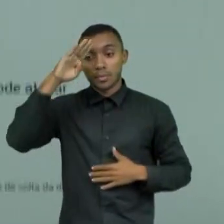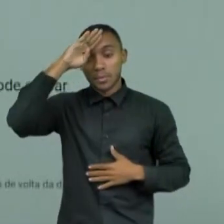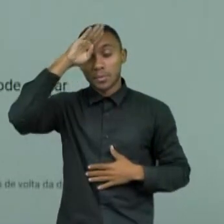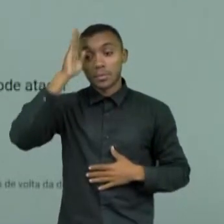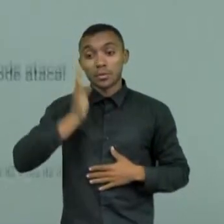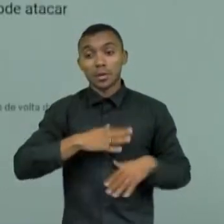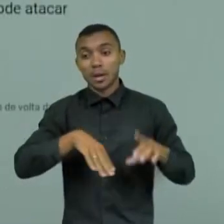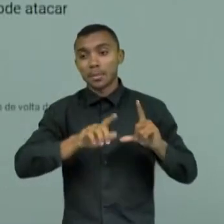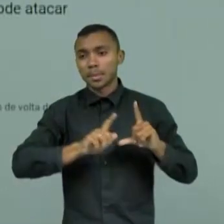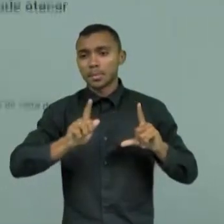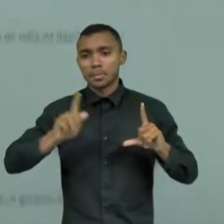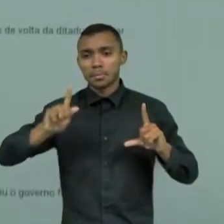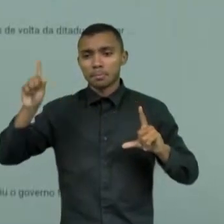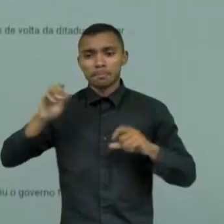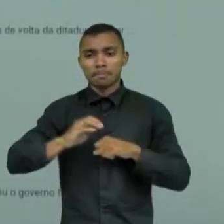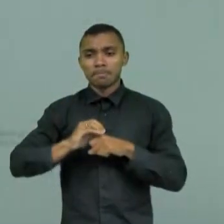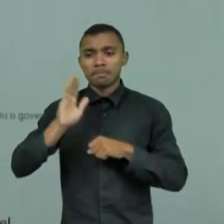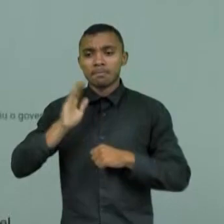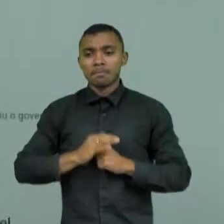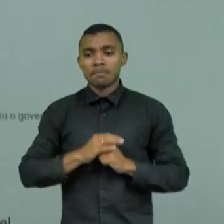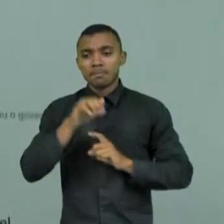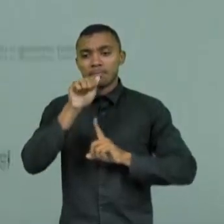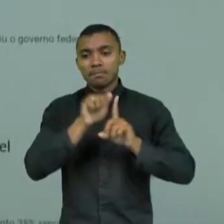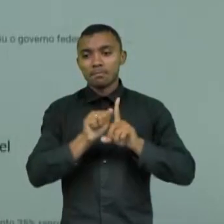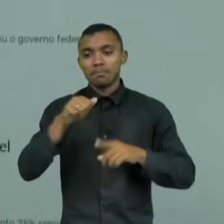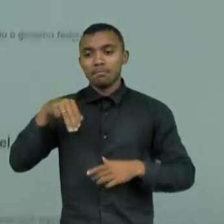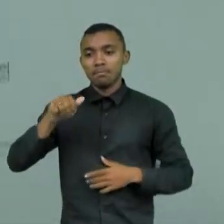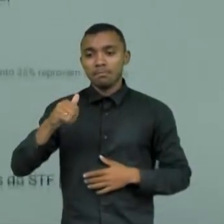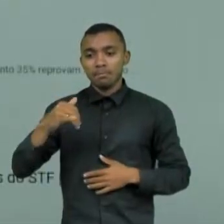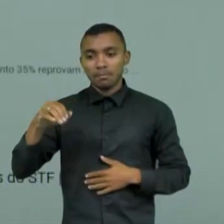crescendo mensalmente. Em maio, foram registrados